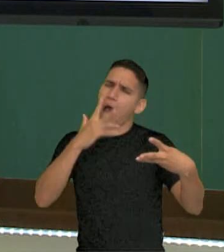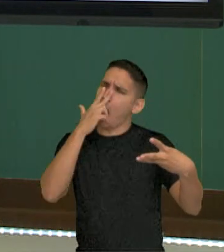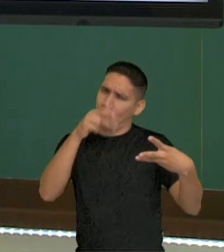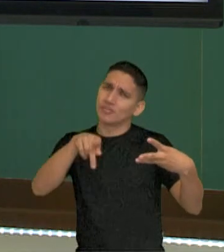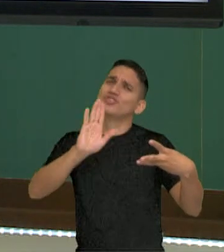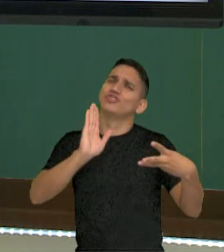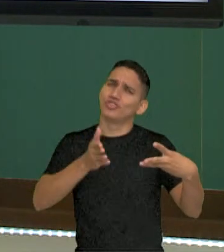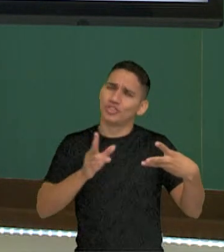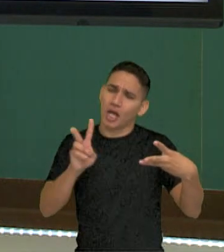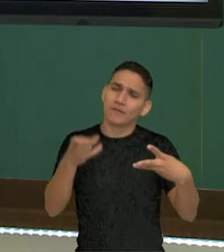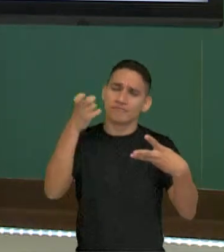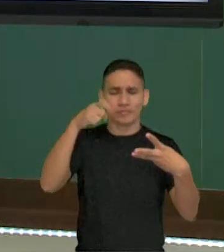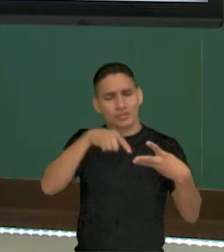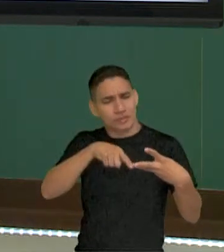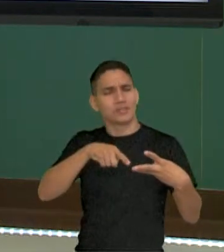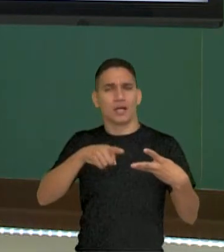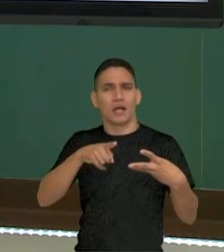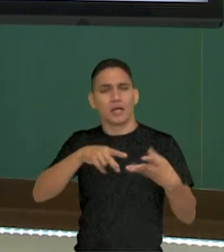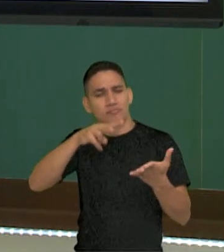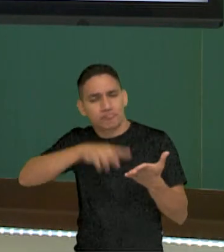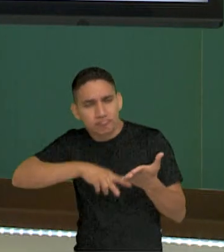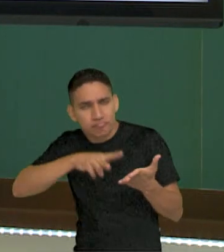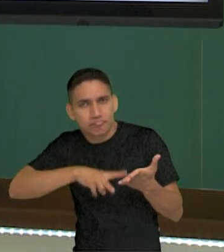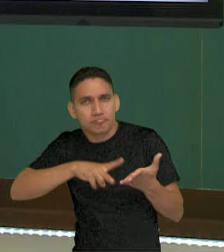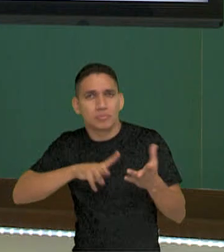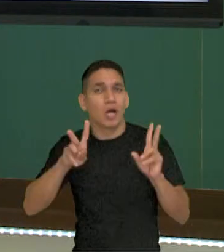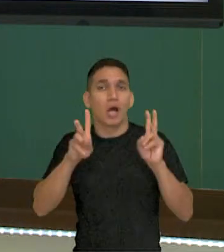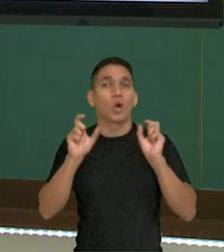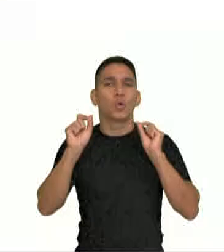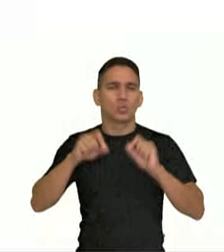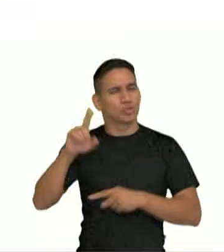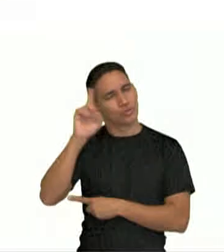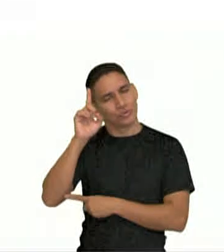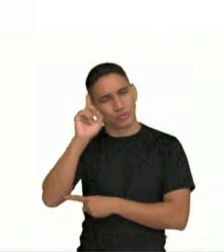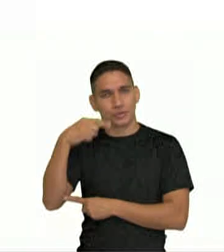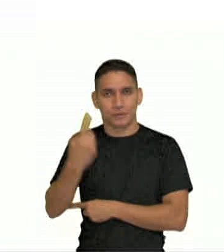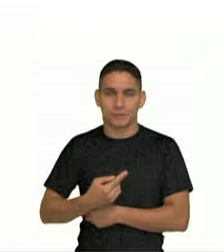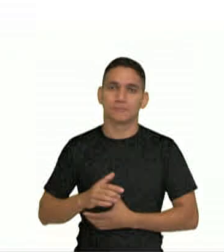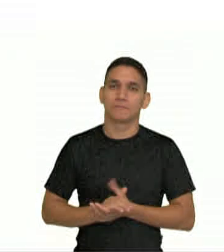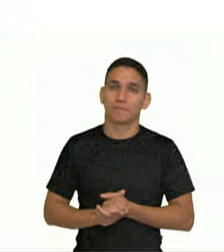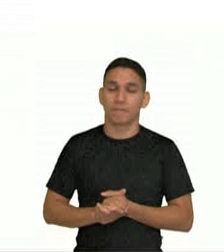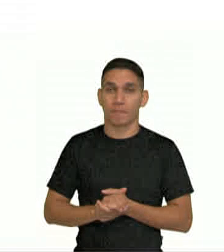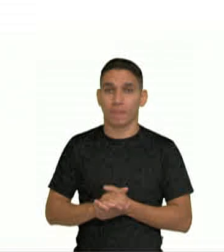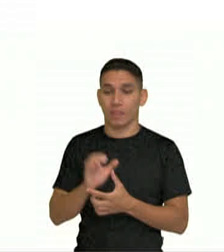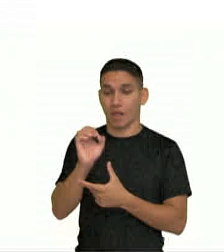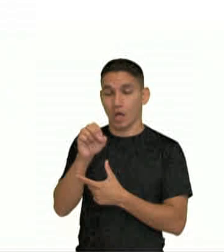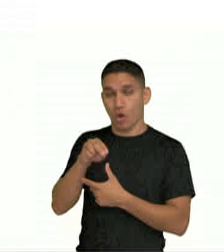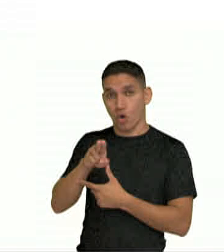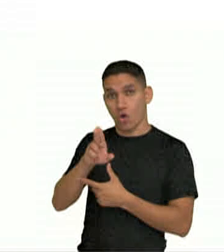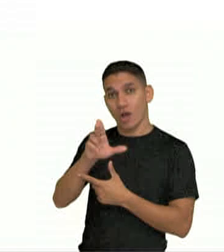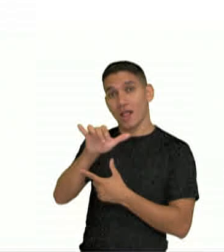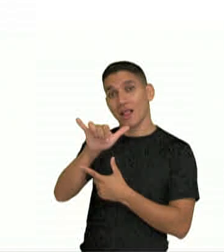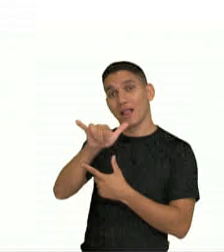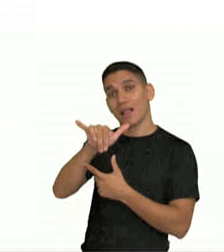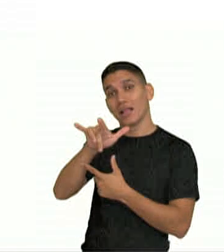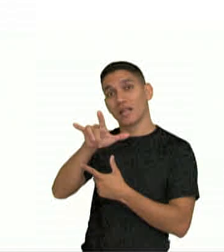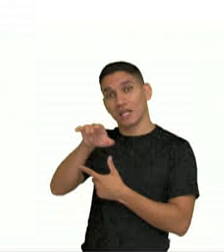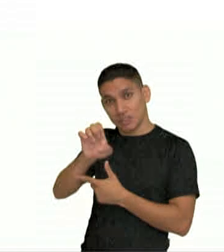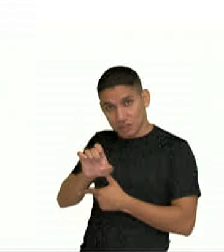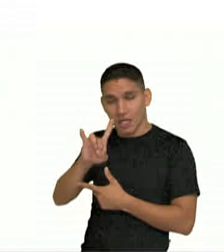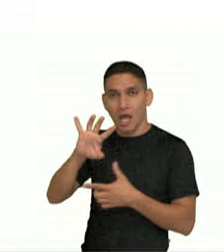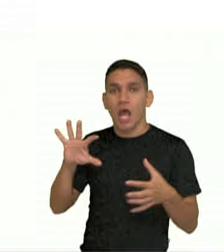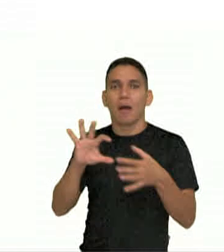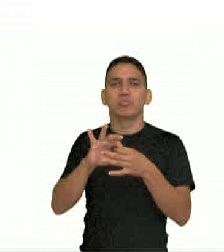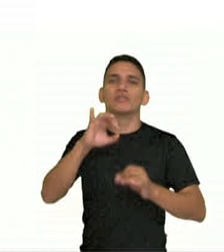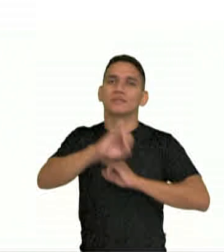tenham ouvido falar, né, ou lido no nosso dia a dia. Online, que está numa conexão, né, na